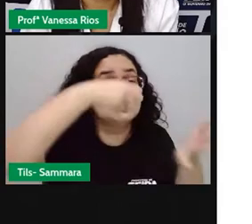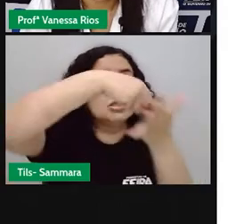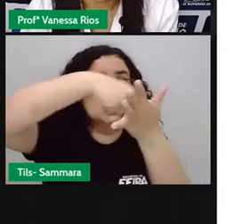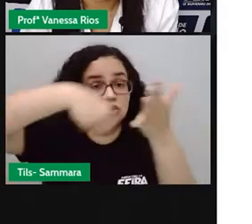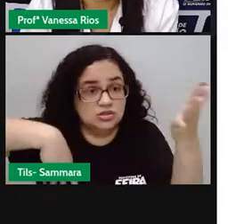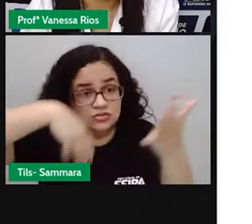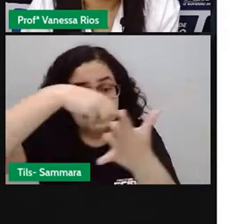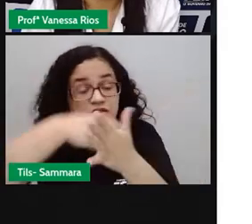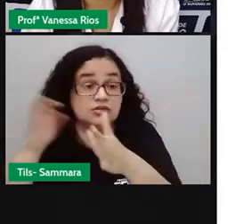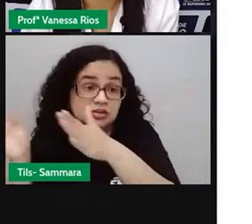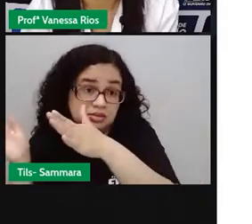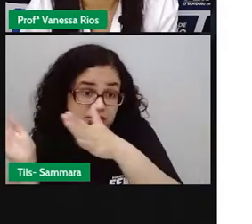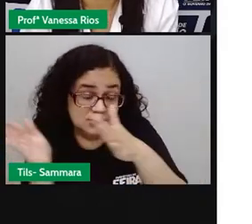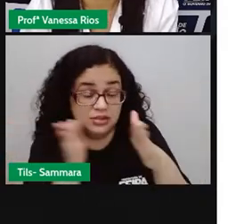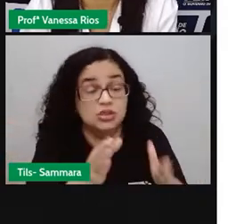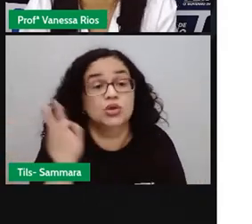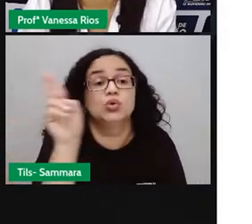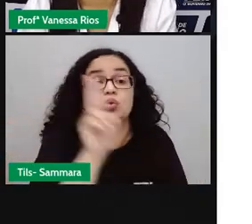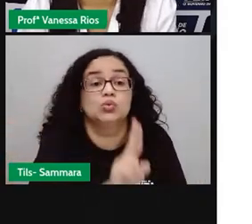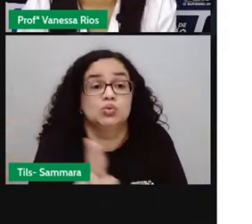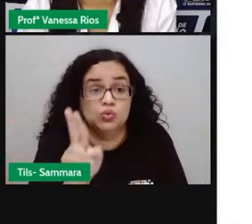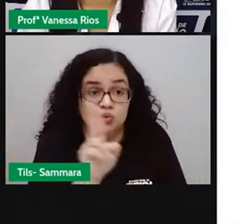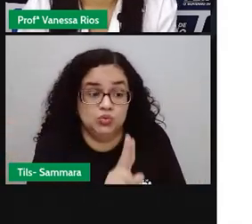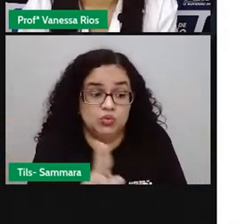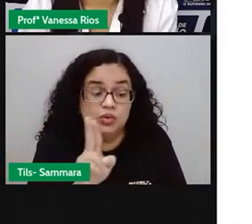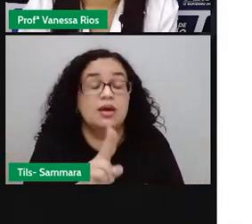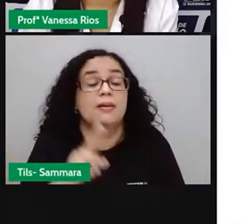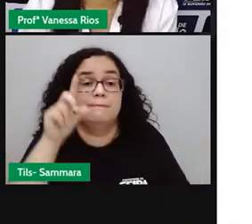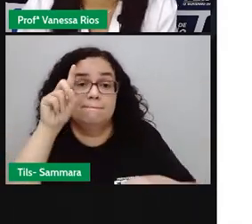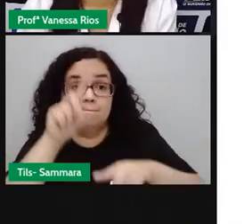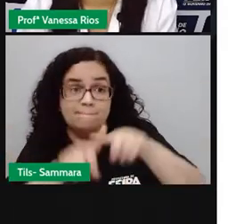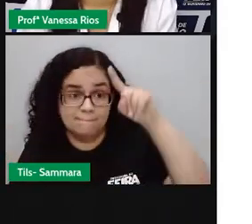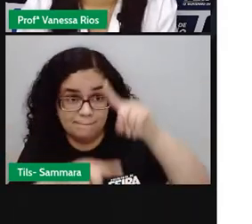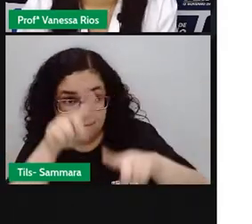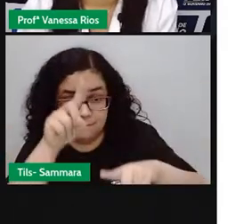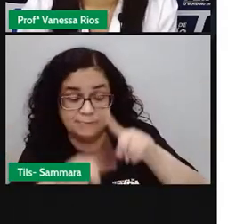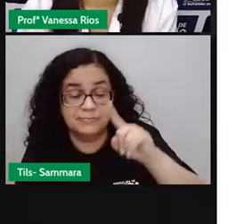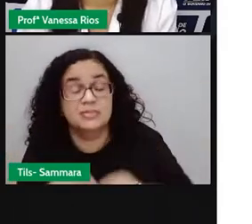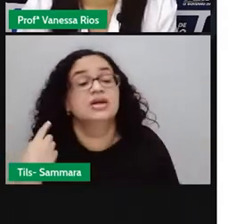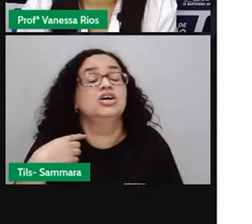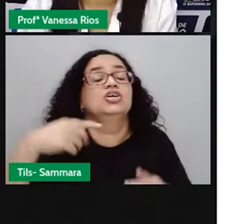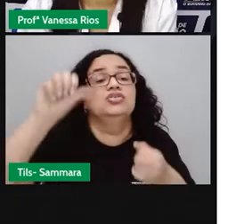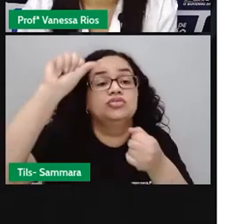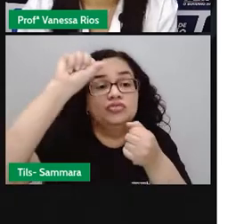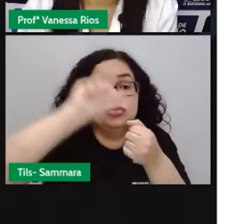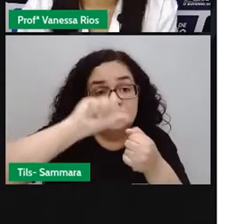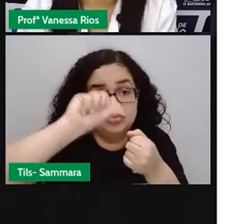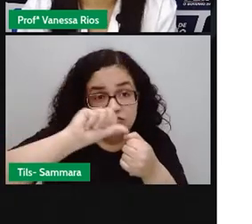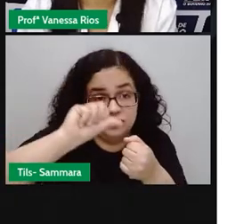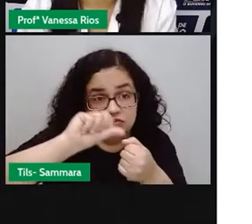aí cotidianas, nós utilizamos materiais